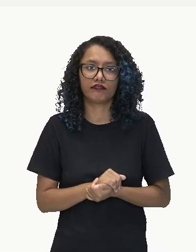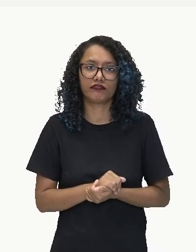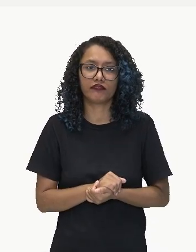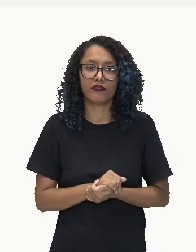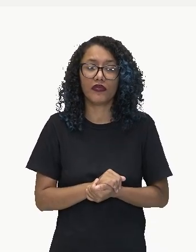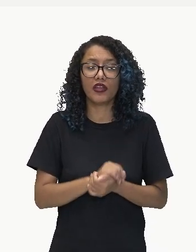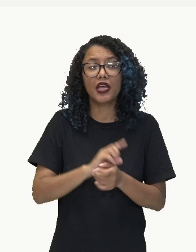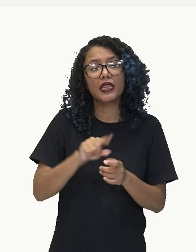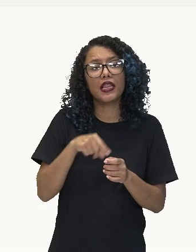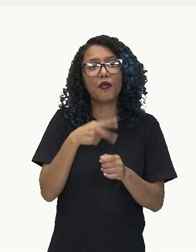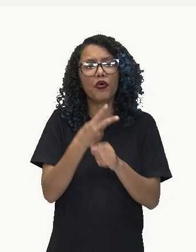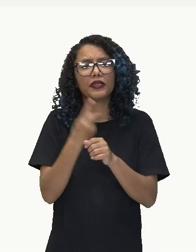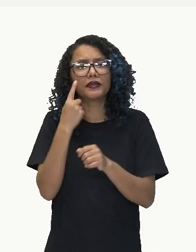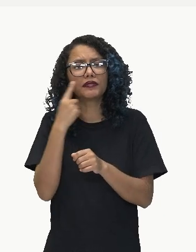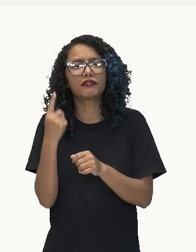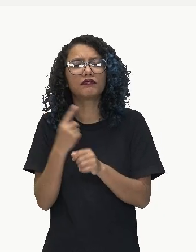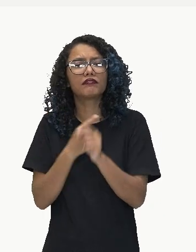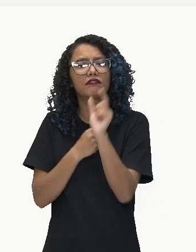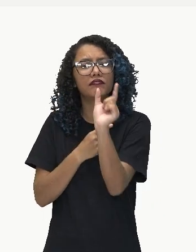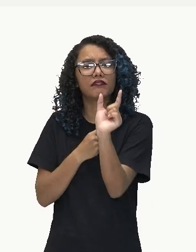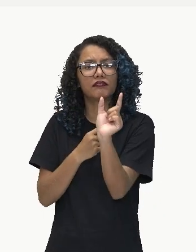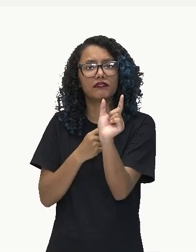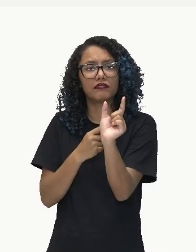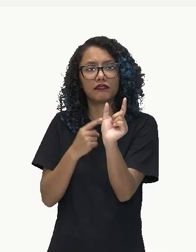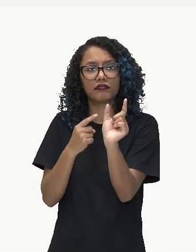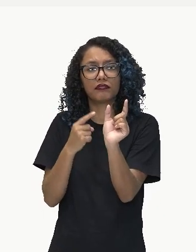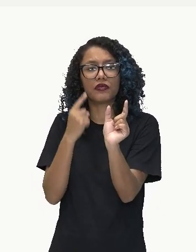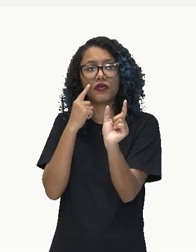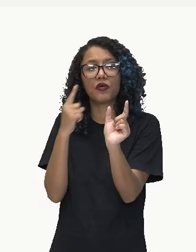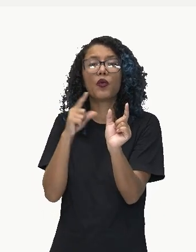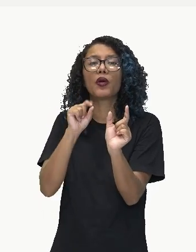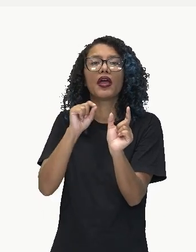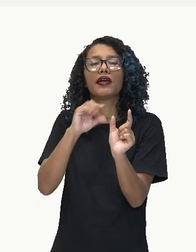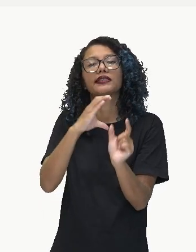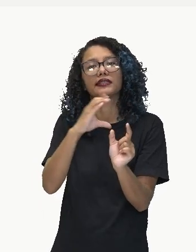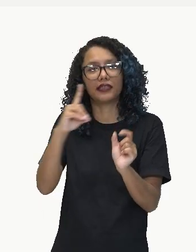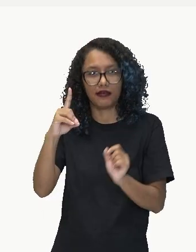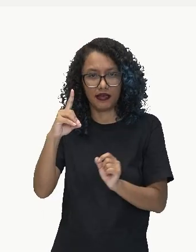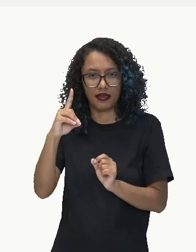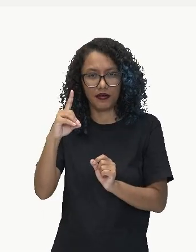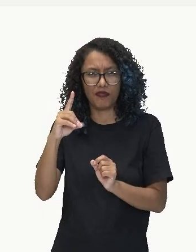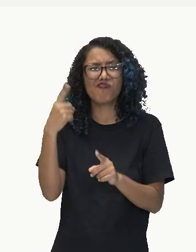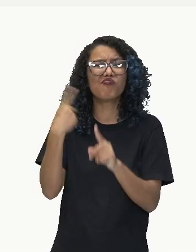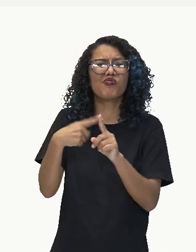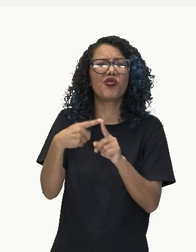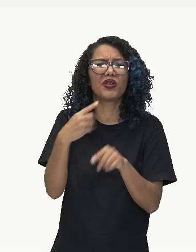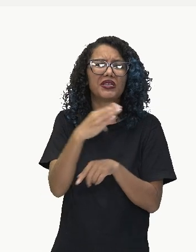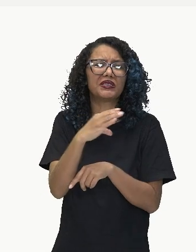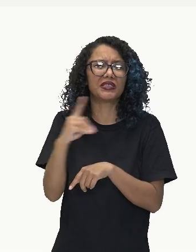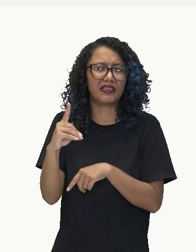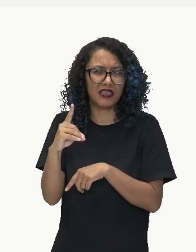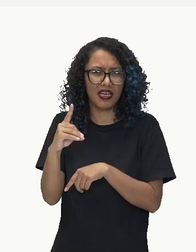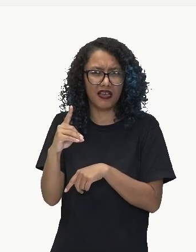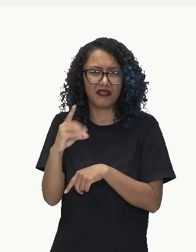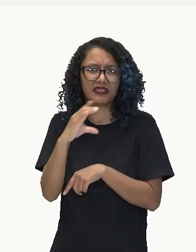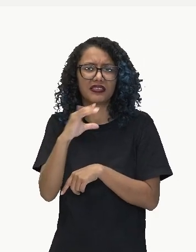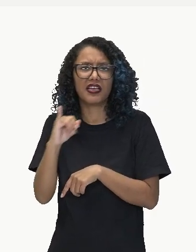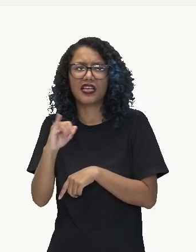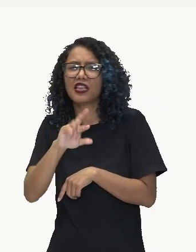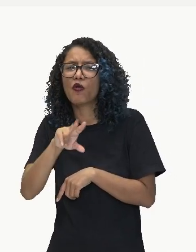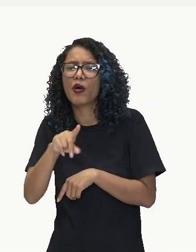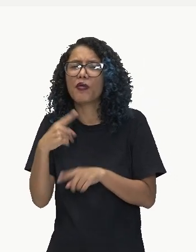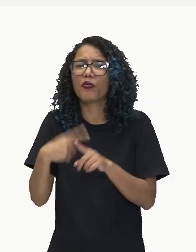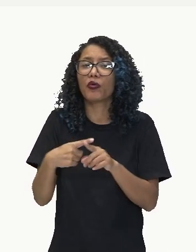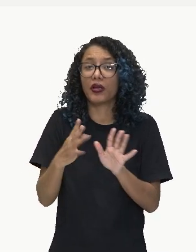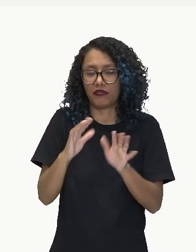livro, nós temos um complemento direto, certo? Por que é um complemento direto e não indireto? Daqui a pouco nós